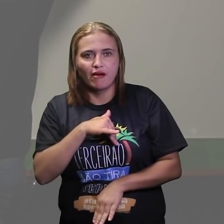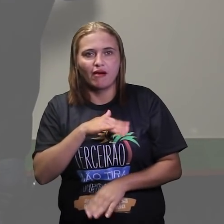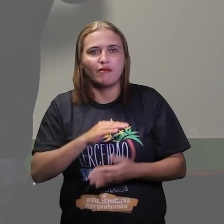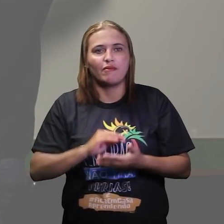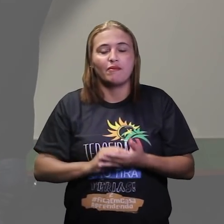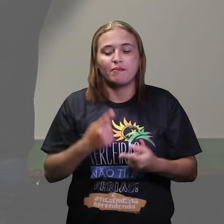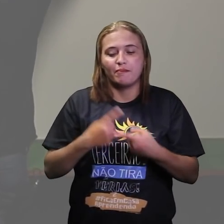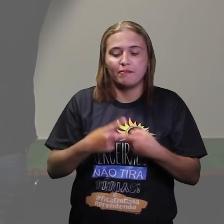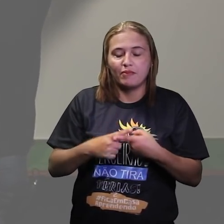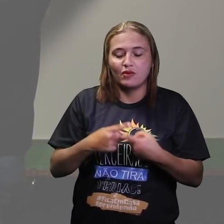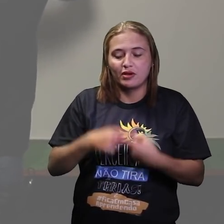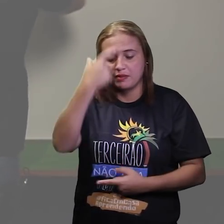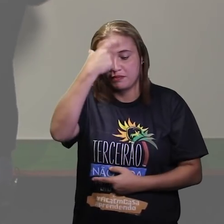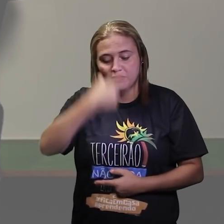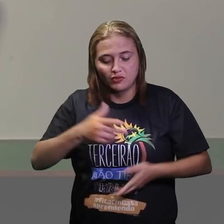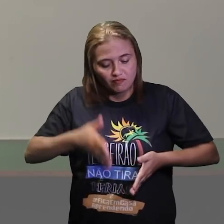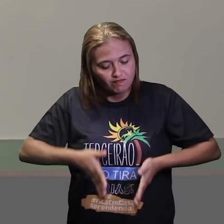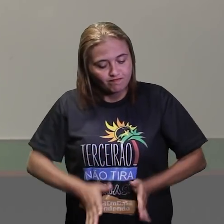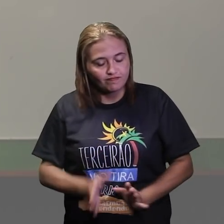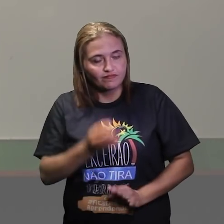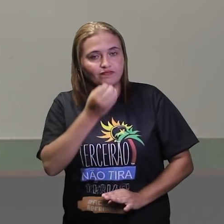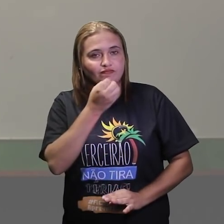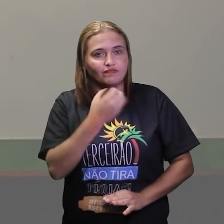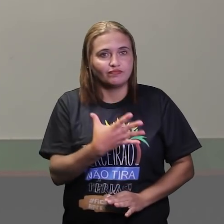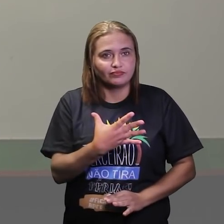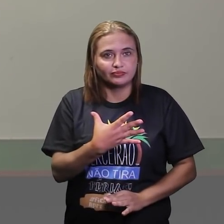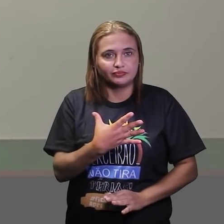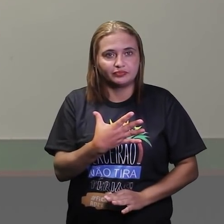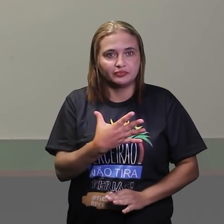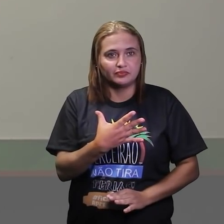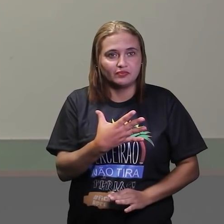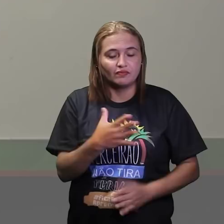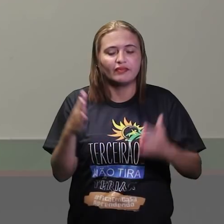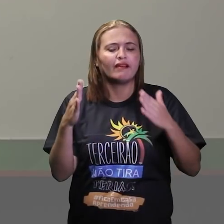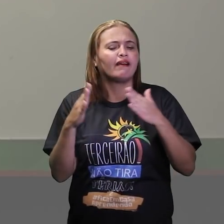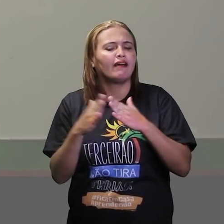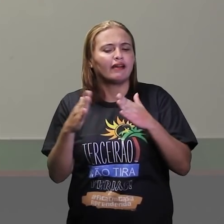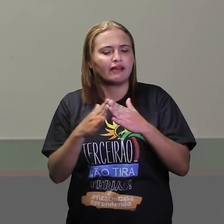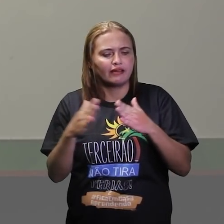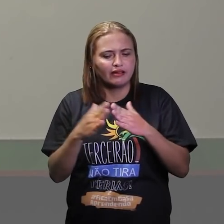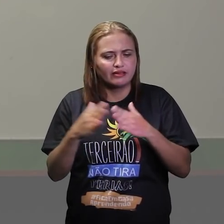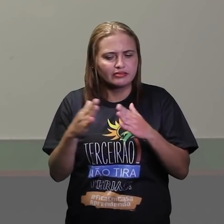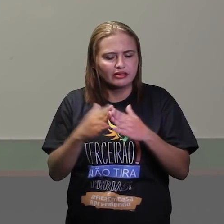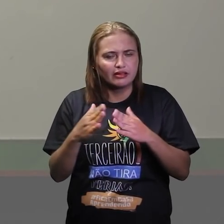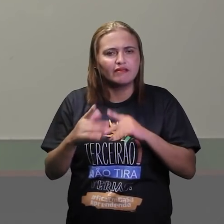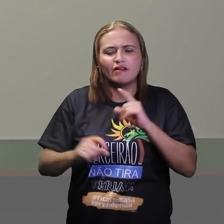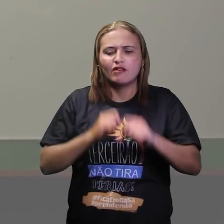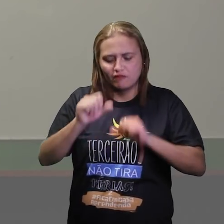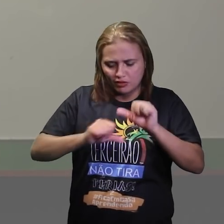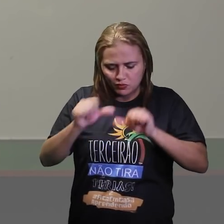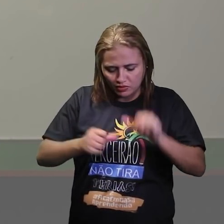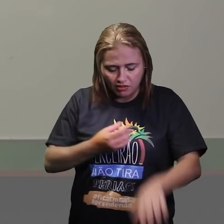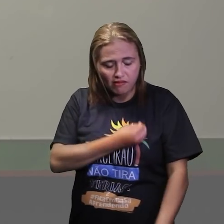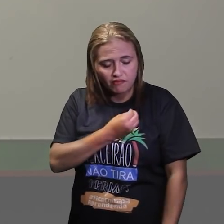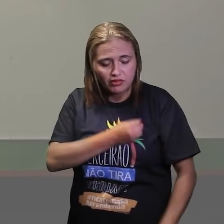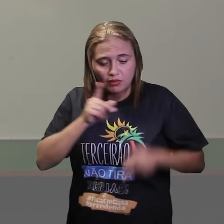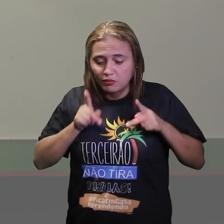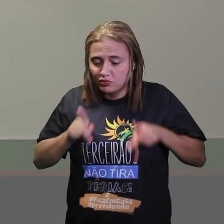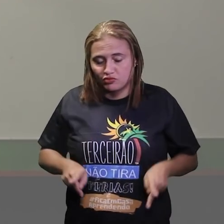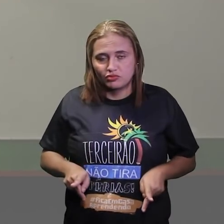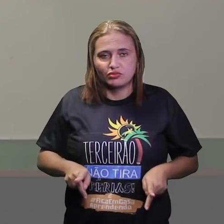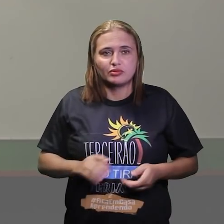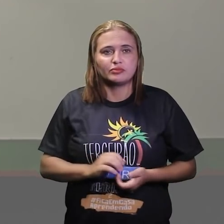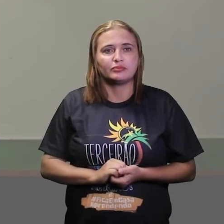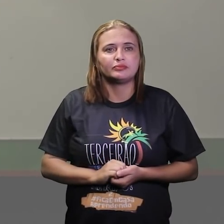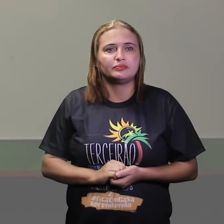Porque o ser humano nasce bom, a propriedade privada vai corromper a gente, certo? Esta propriedade, o grande detalhe, é